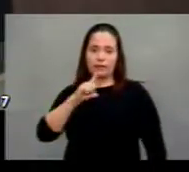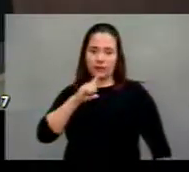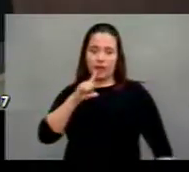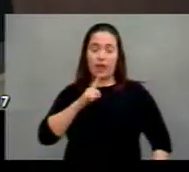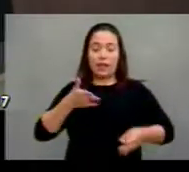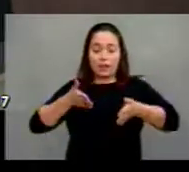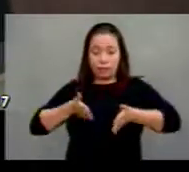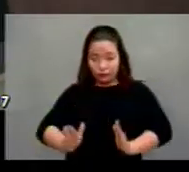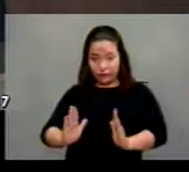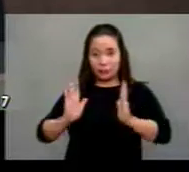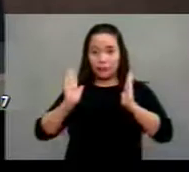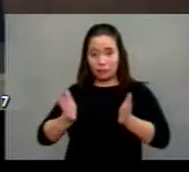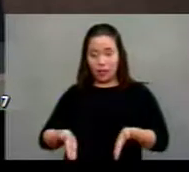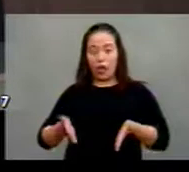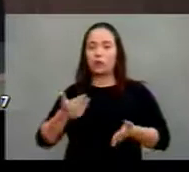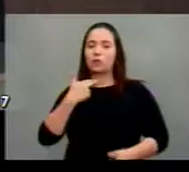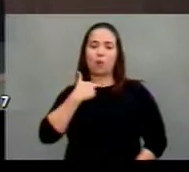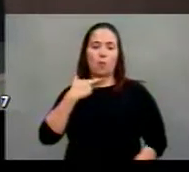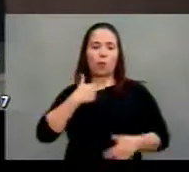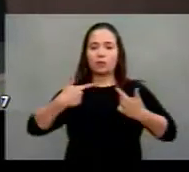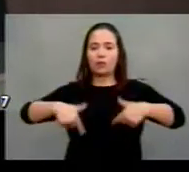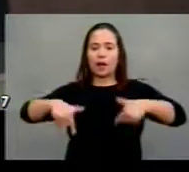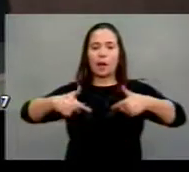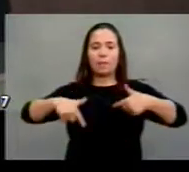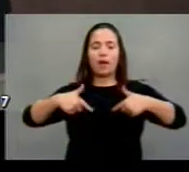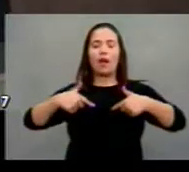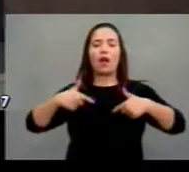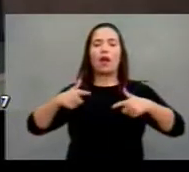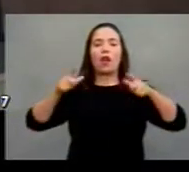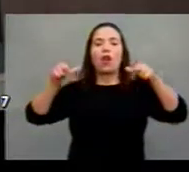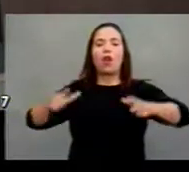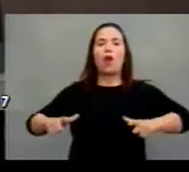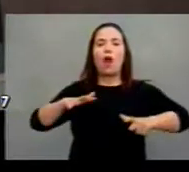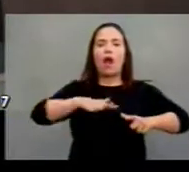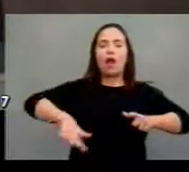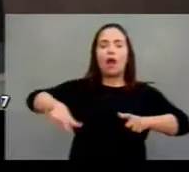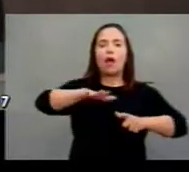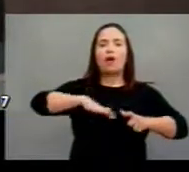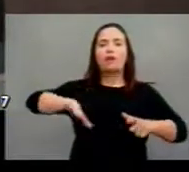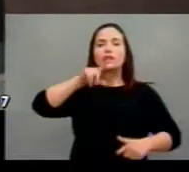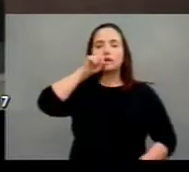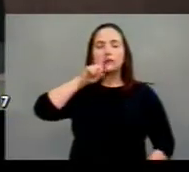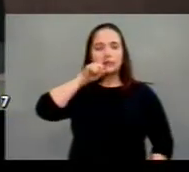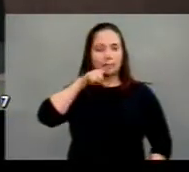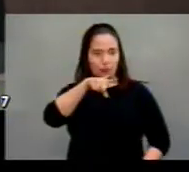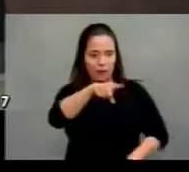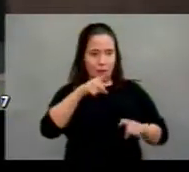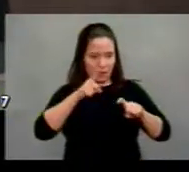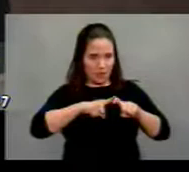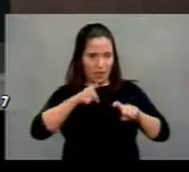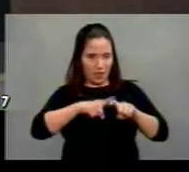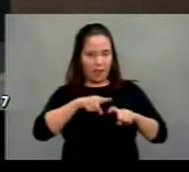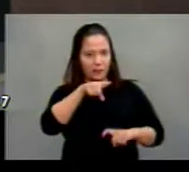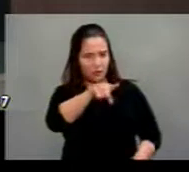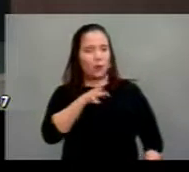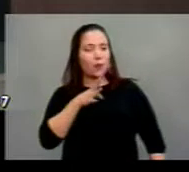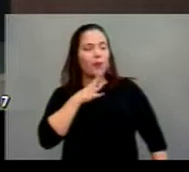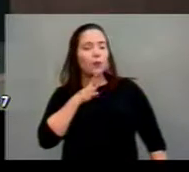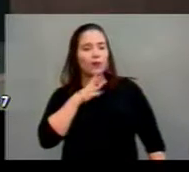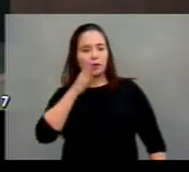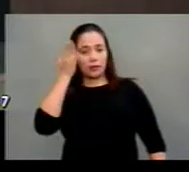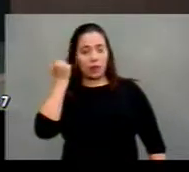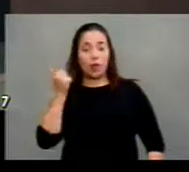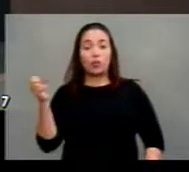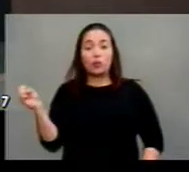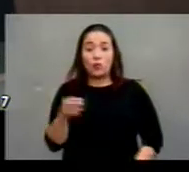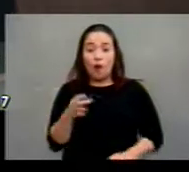não pode trabalhar em lugares considerados insalubres. O deputado Granja, que é médico, há de concordar comigo. A